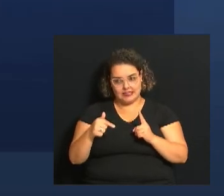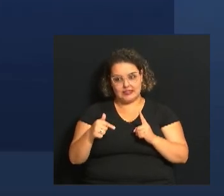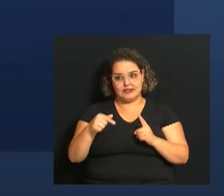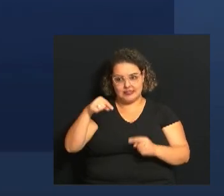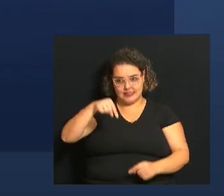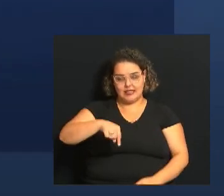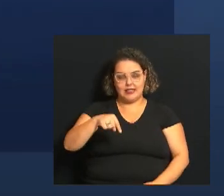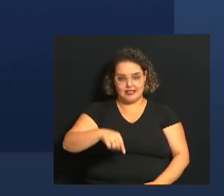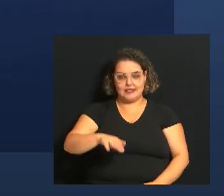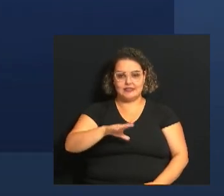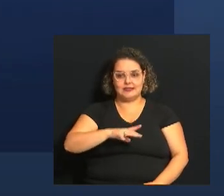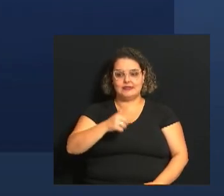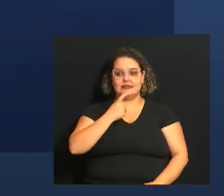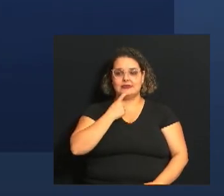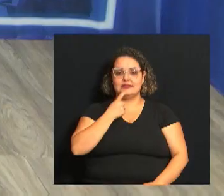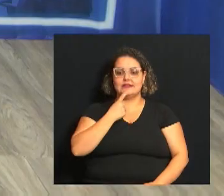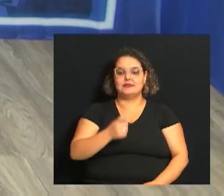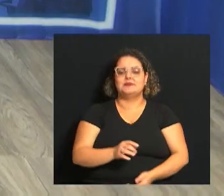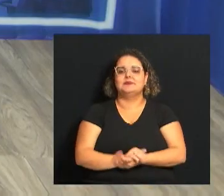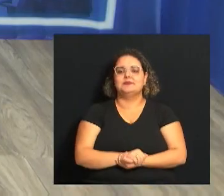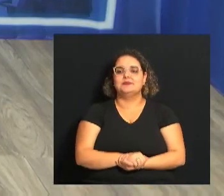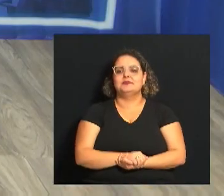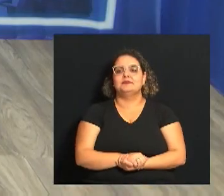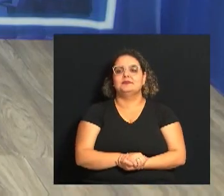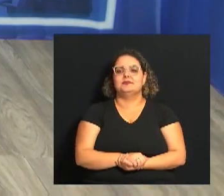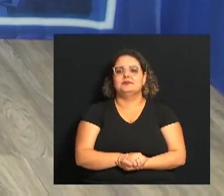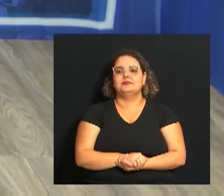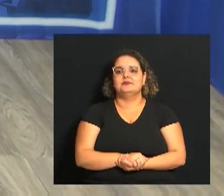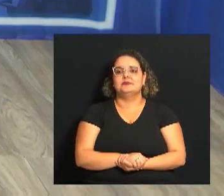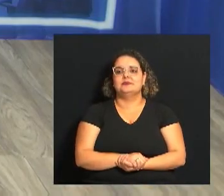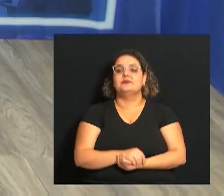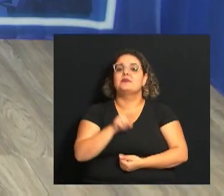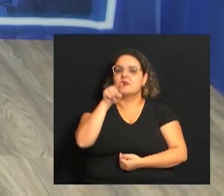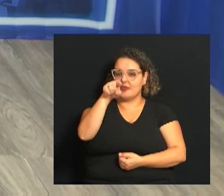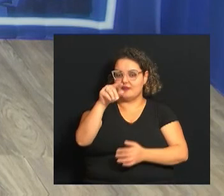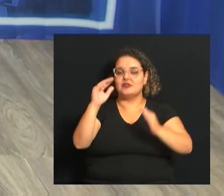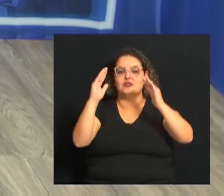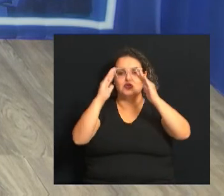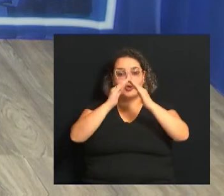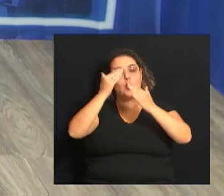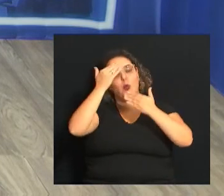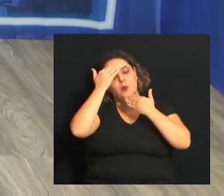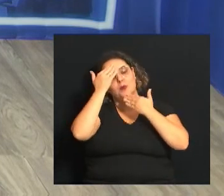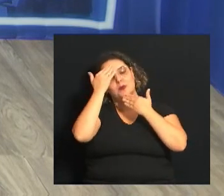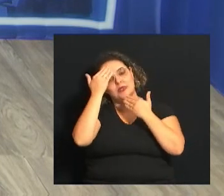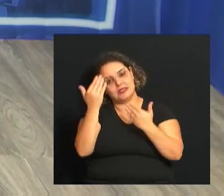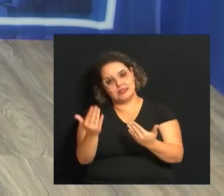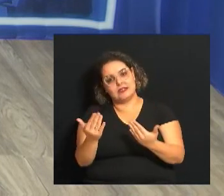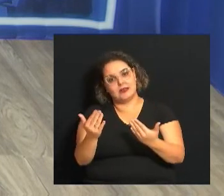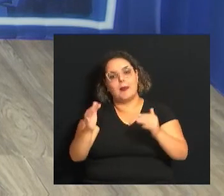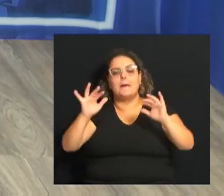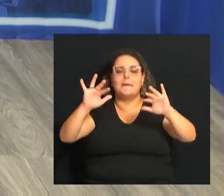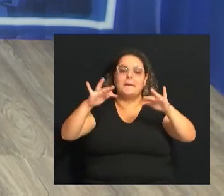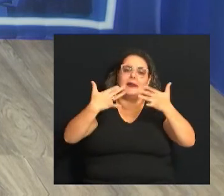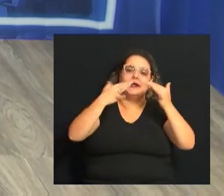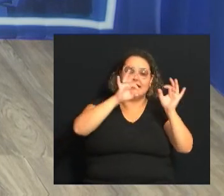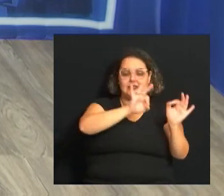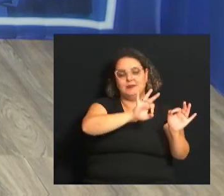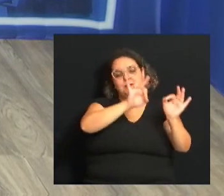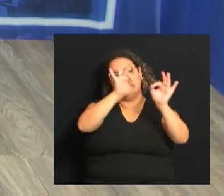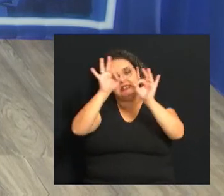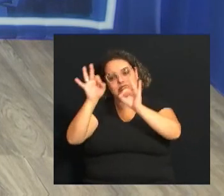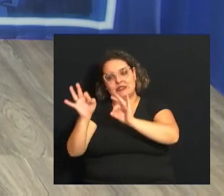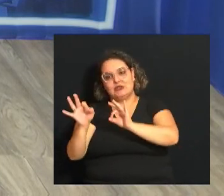na cidade de Campinas. A você aí de casa, muito obrigado pela sua companhia, pela sua